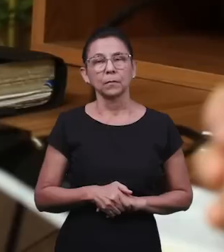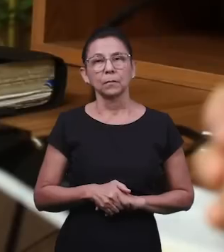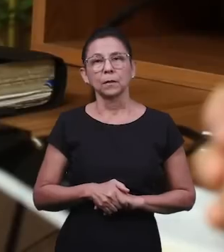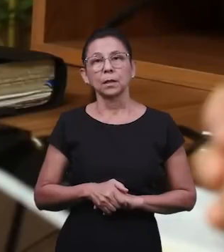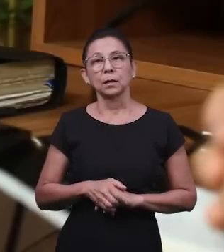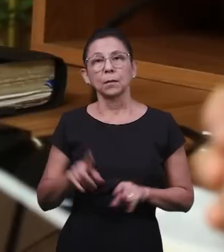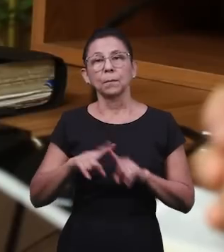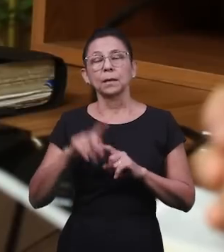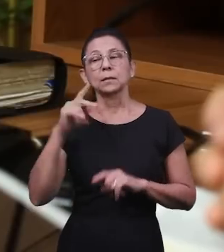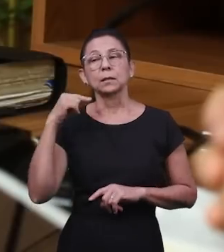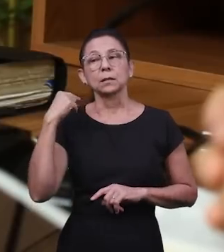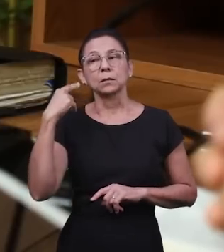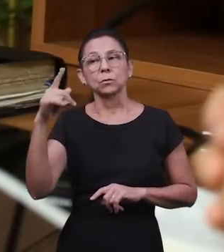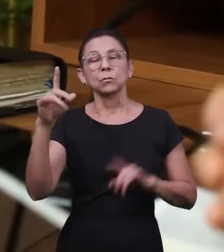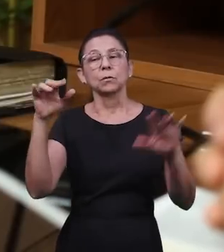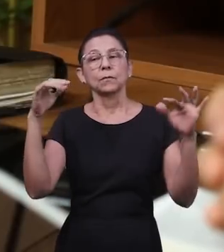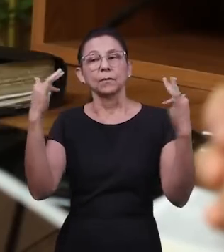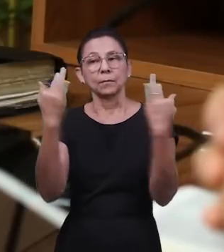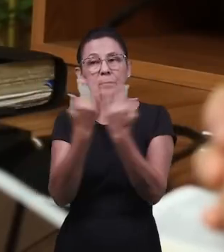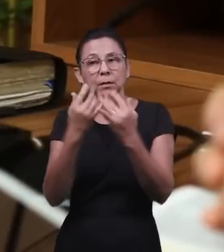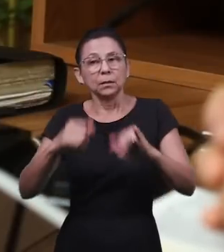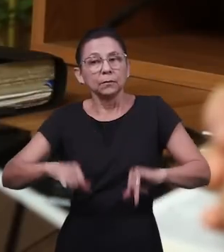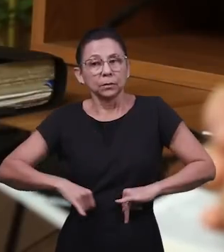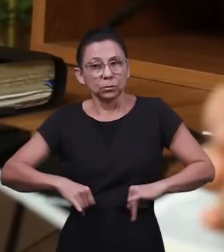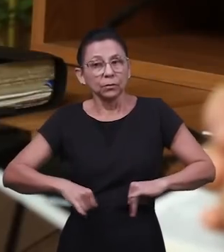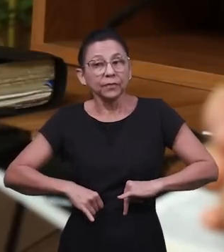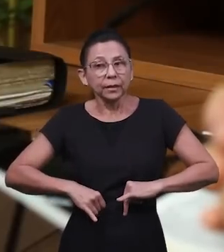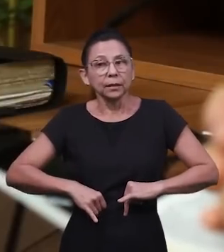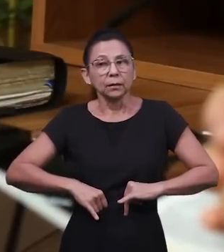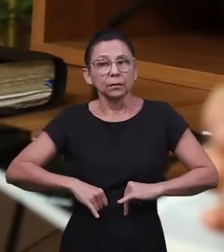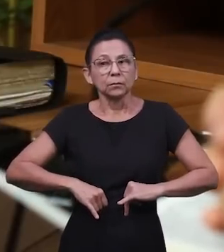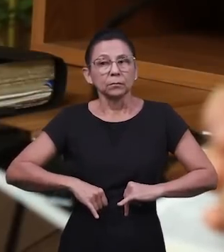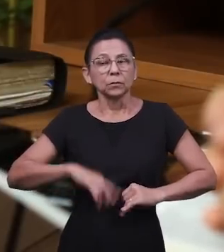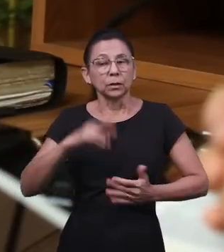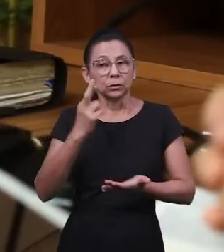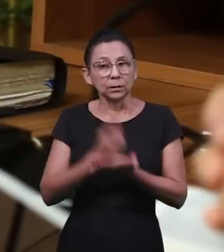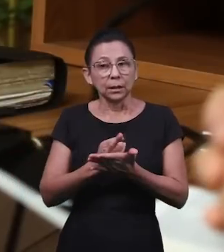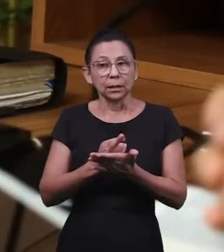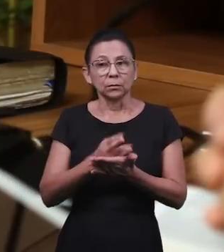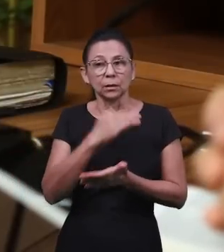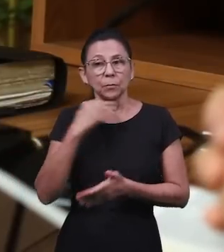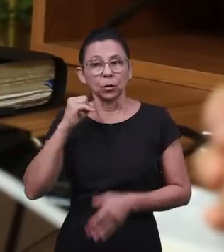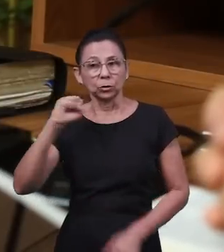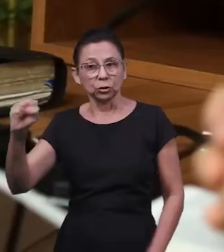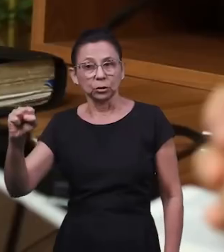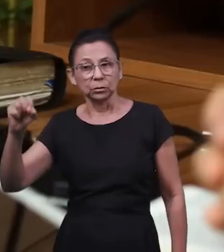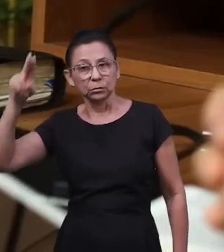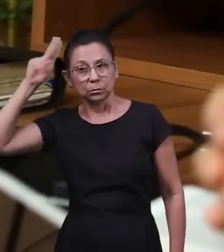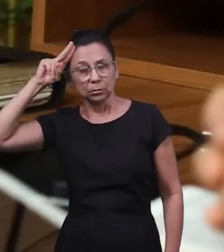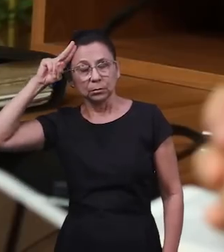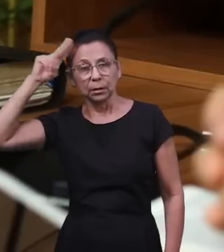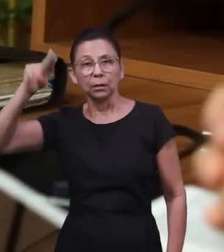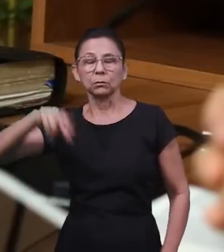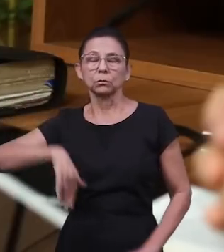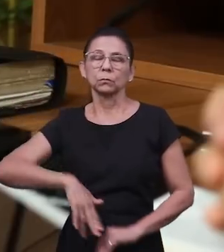a sua casa vai sofrer as consequências. Então, houve consequência na família dele toda, com os filhos dele. O senhor